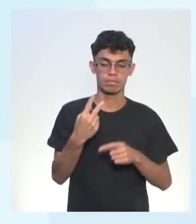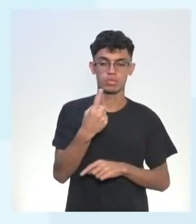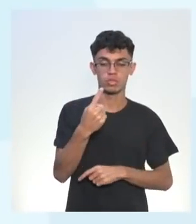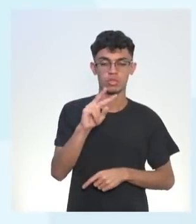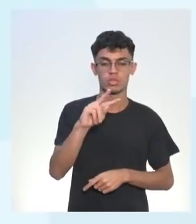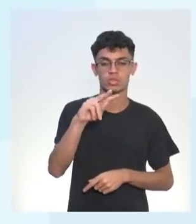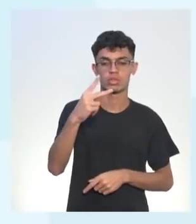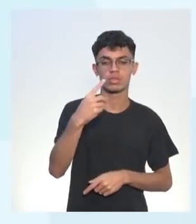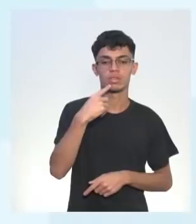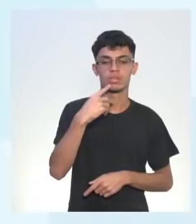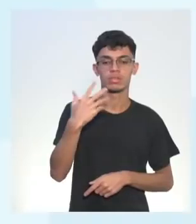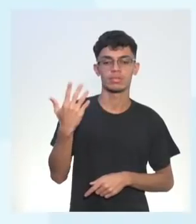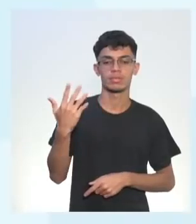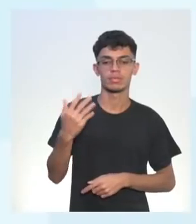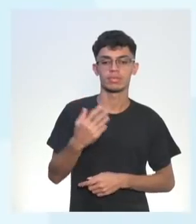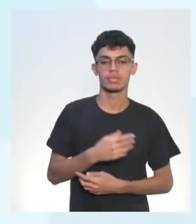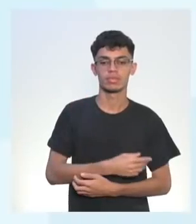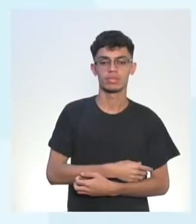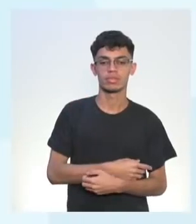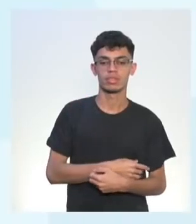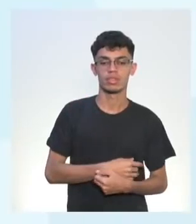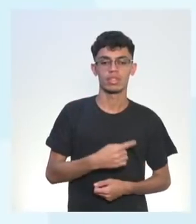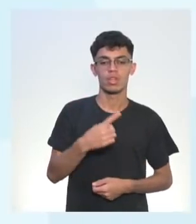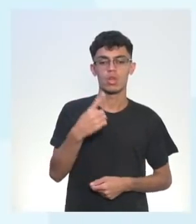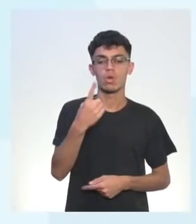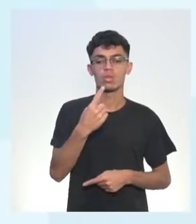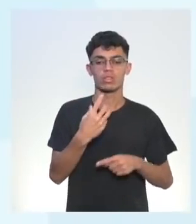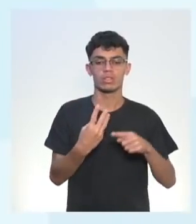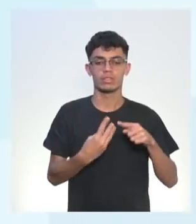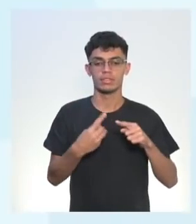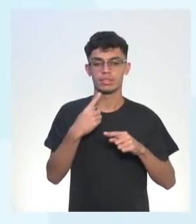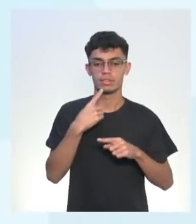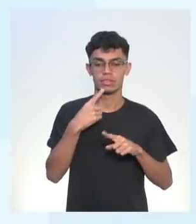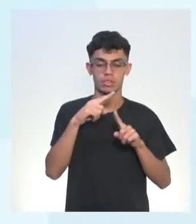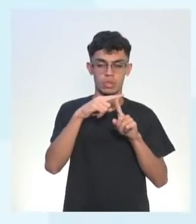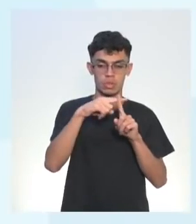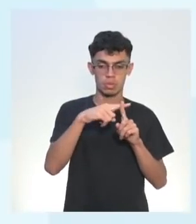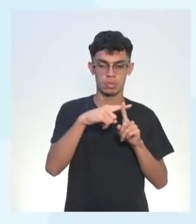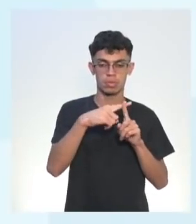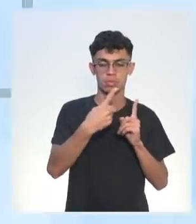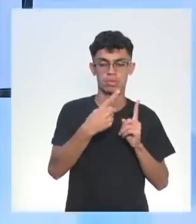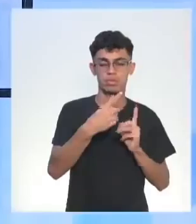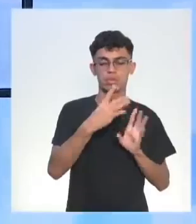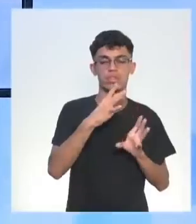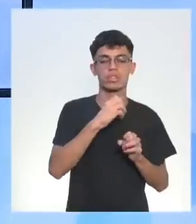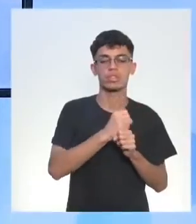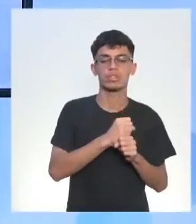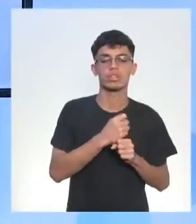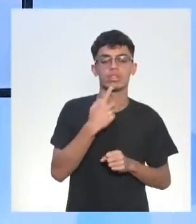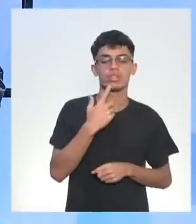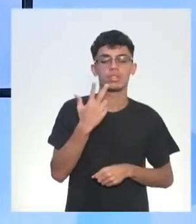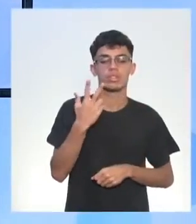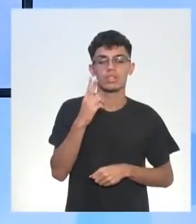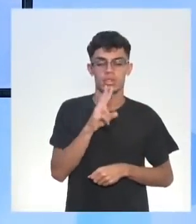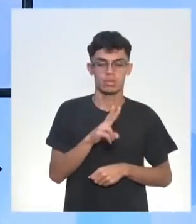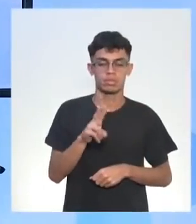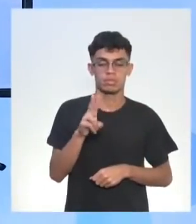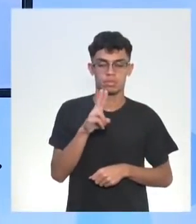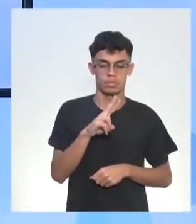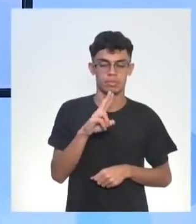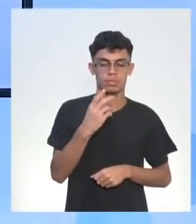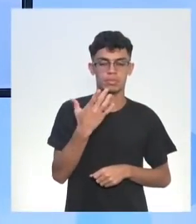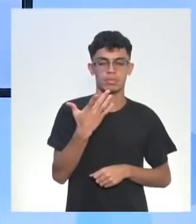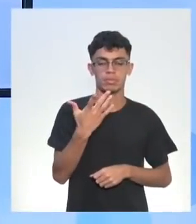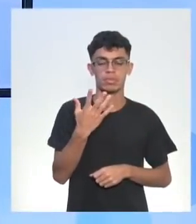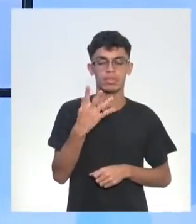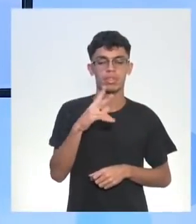se esqueça, ó, quando o número não tem sinal, o sinal dele é mais, não é isso? Tem que inverter os dois. E aí você aplica a definição